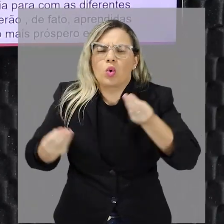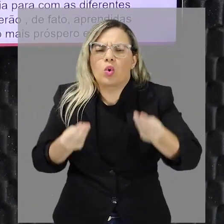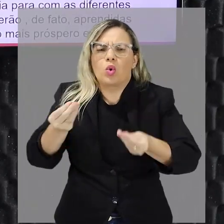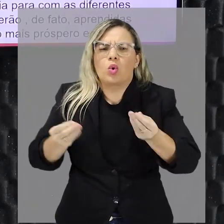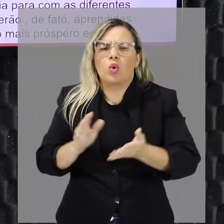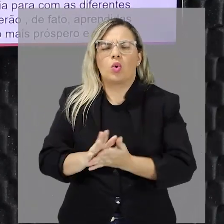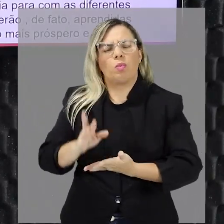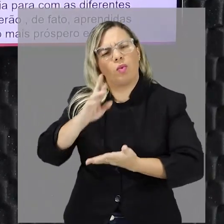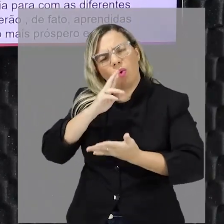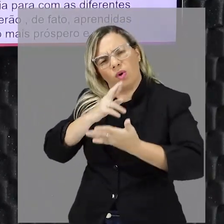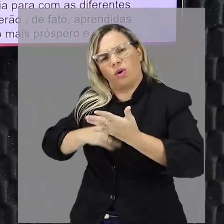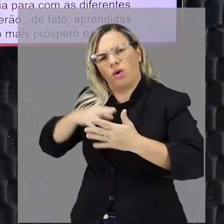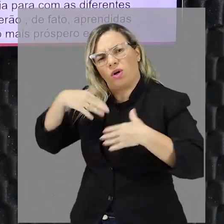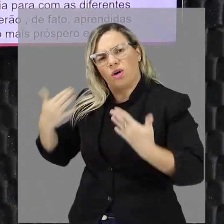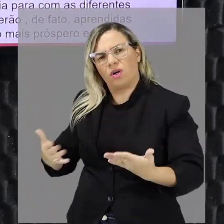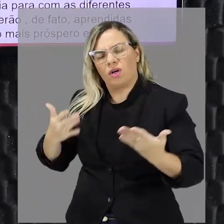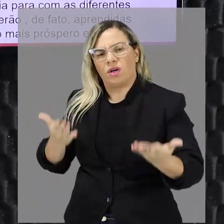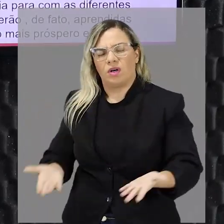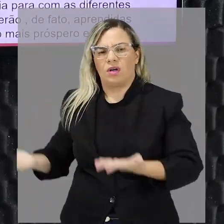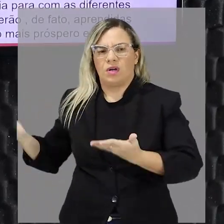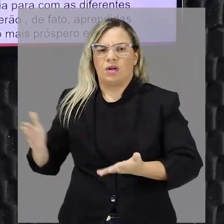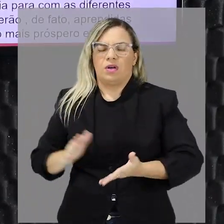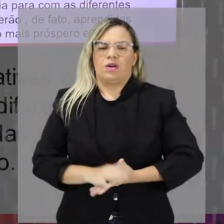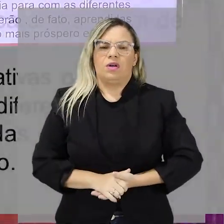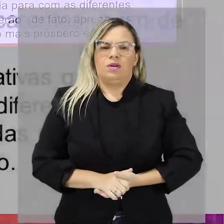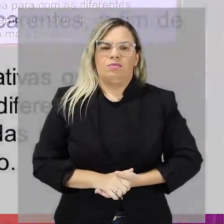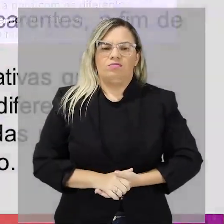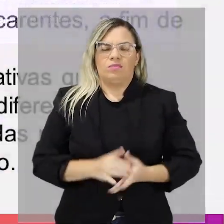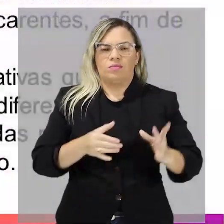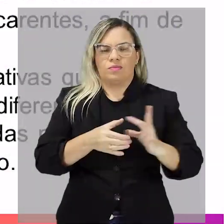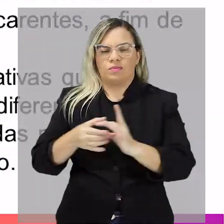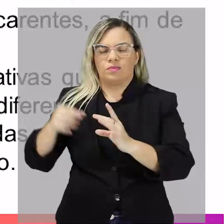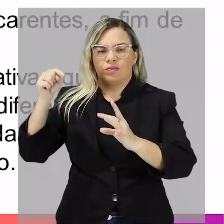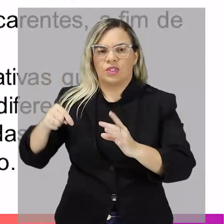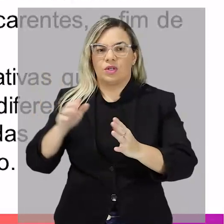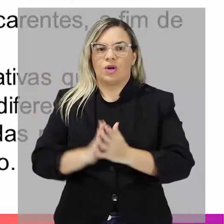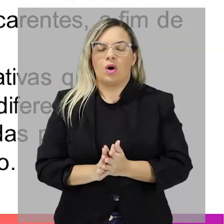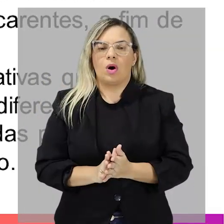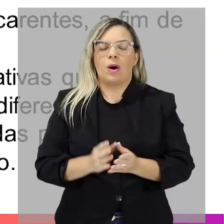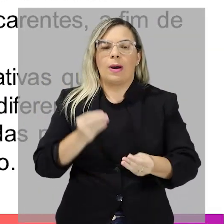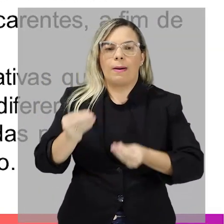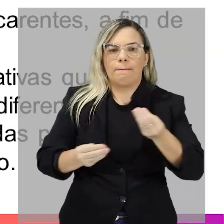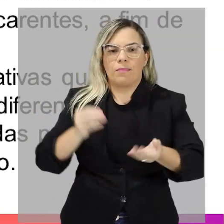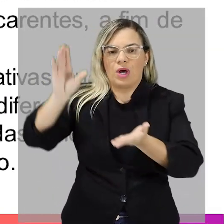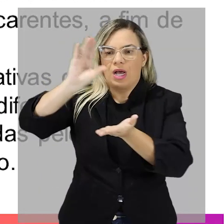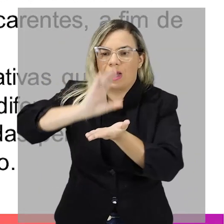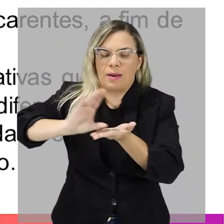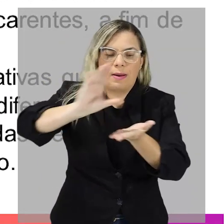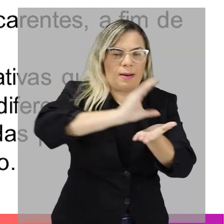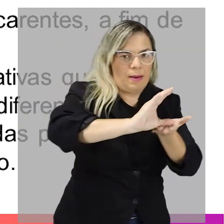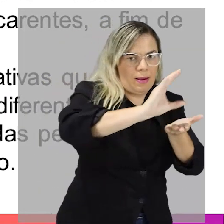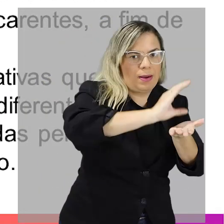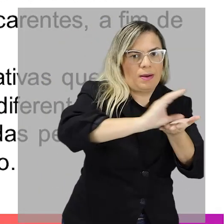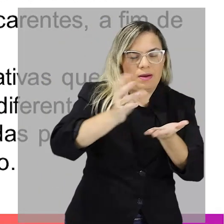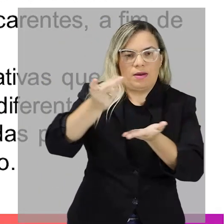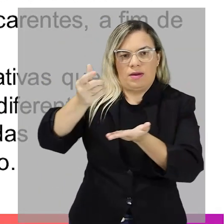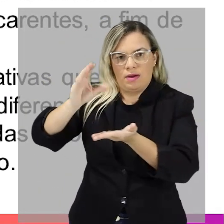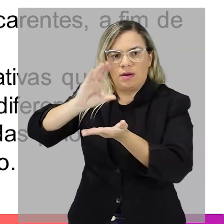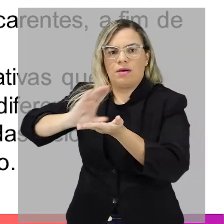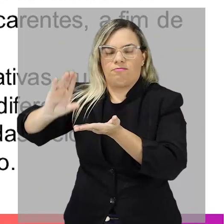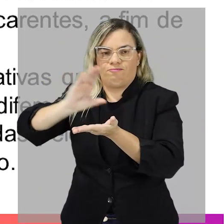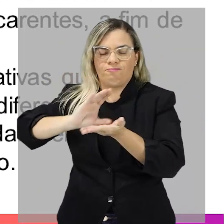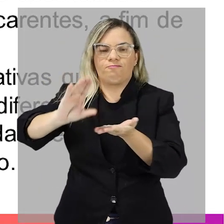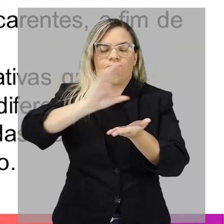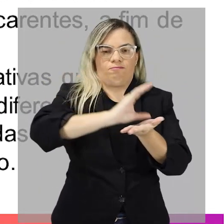resolver essa situação? Vamos ver se ele colocou. Ele diz: por meio da liberação de verbas, é a primeira, liberando